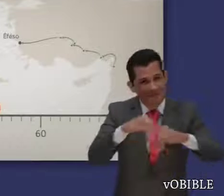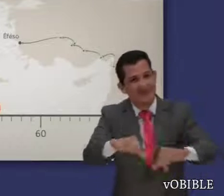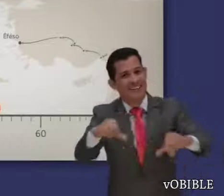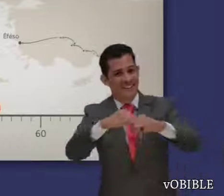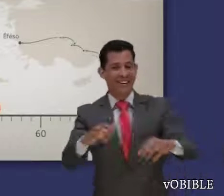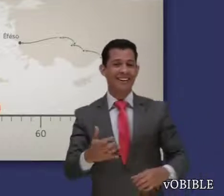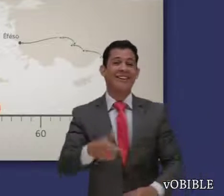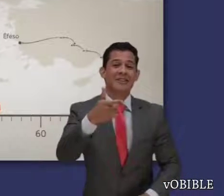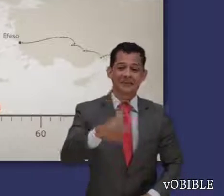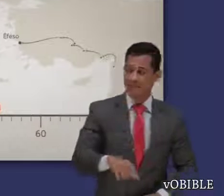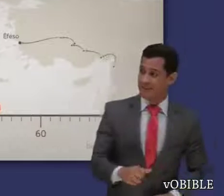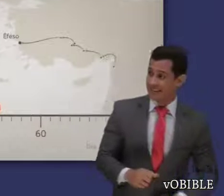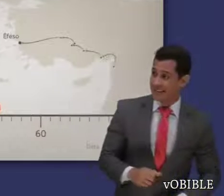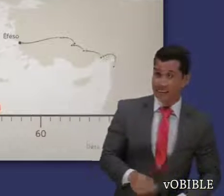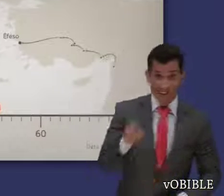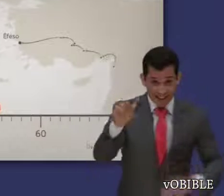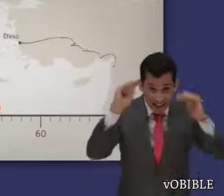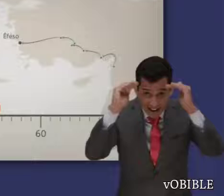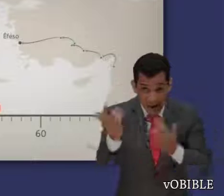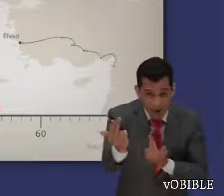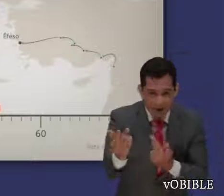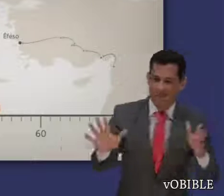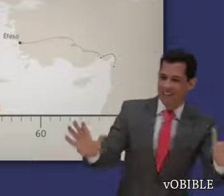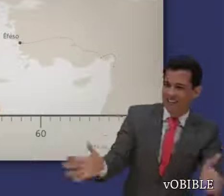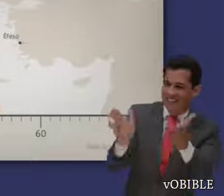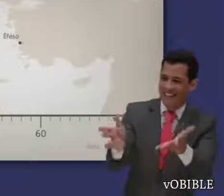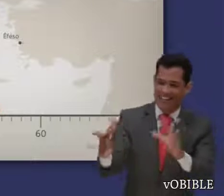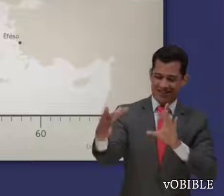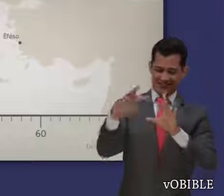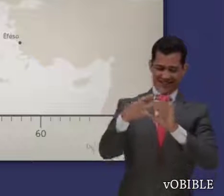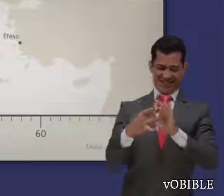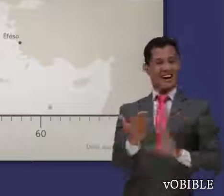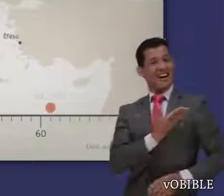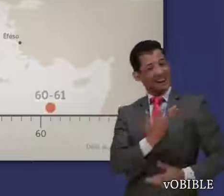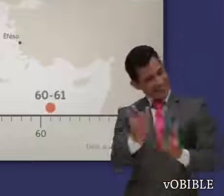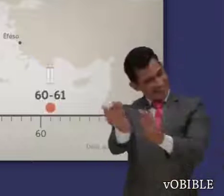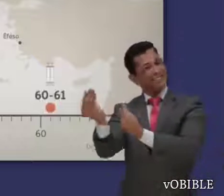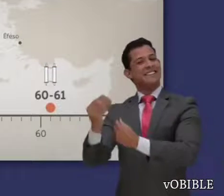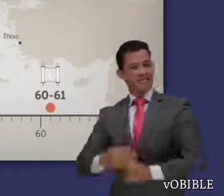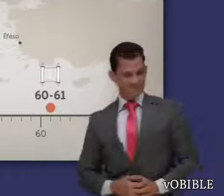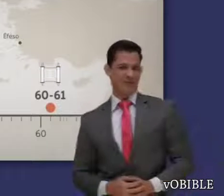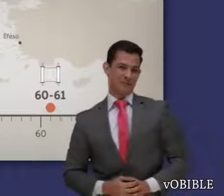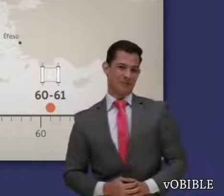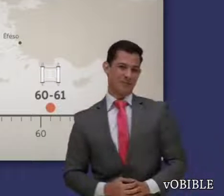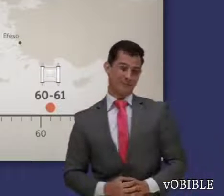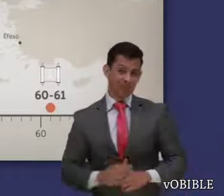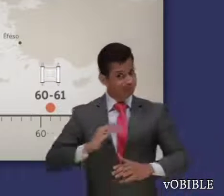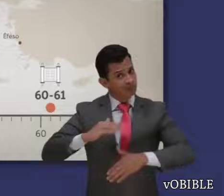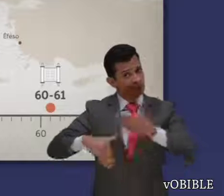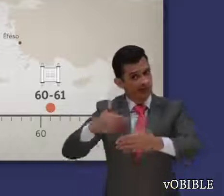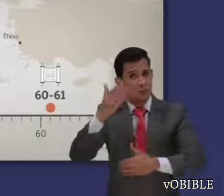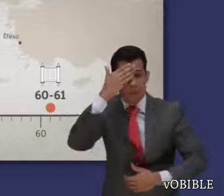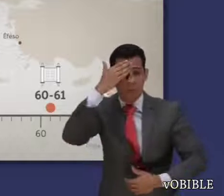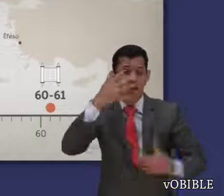zelosamente. Durante esse tempo, ele fez muita amizade com os irmãos de Éfeso. O apóstolo Paulo escreveu a carta aos Efésios